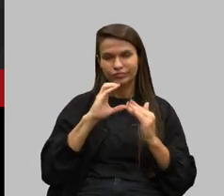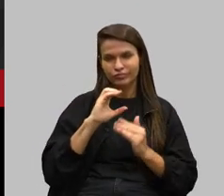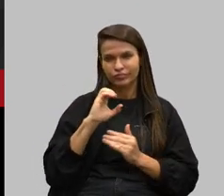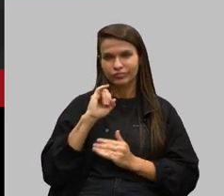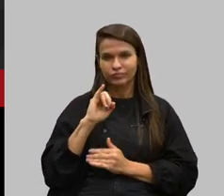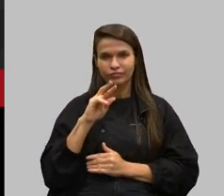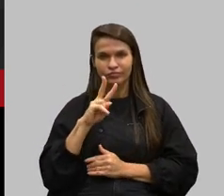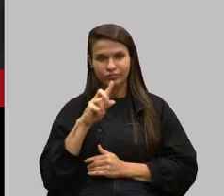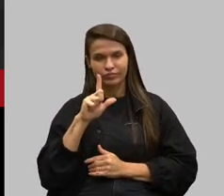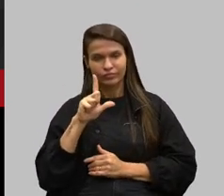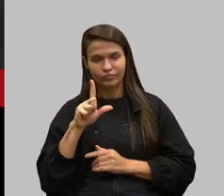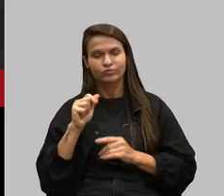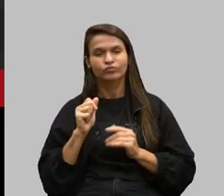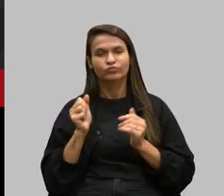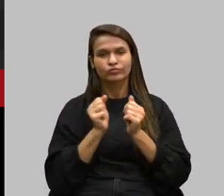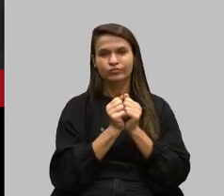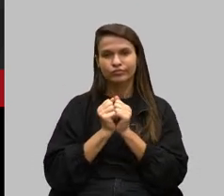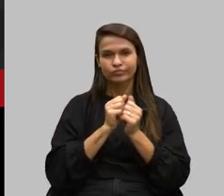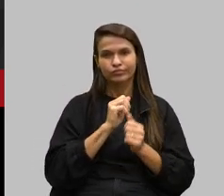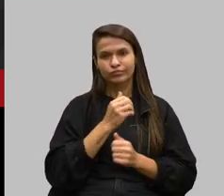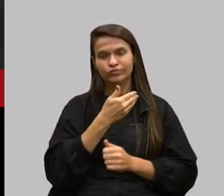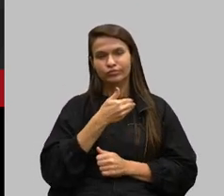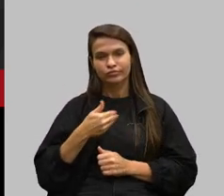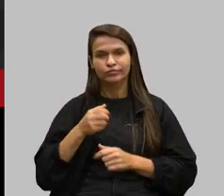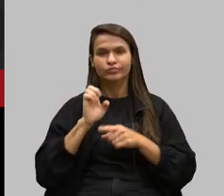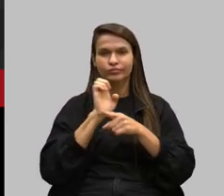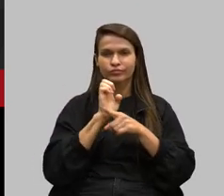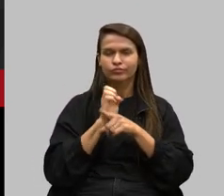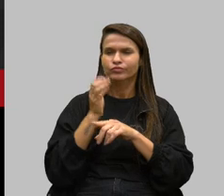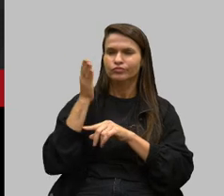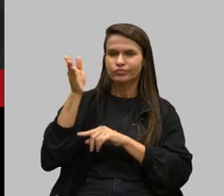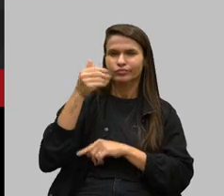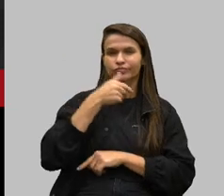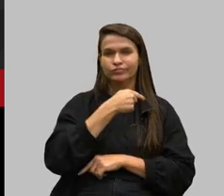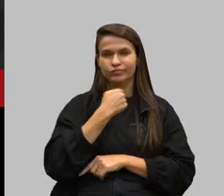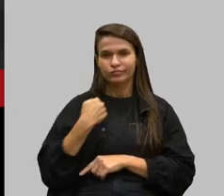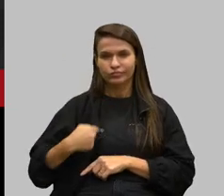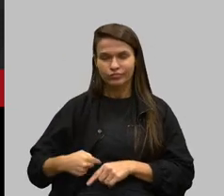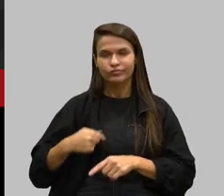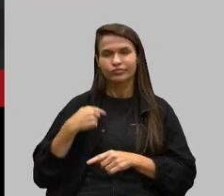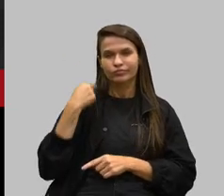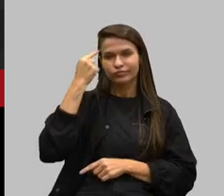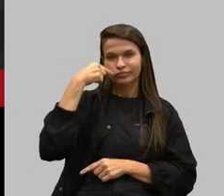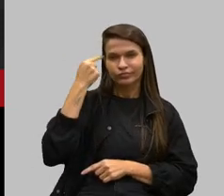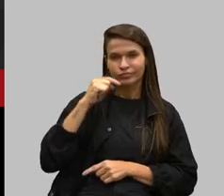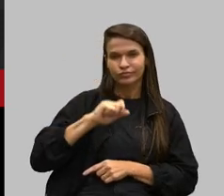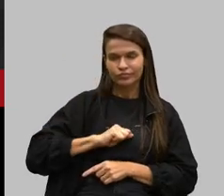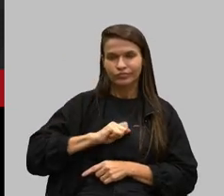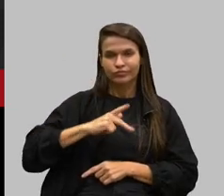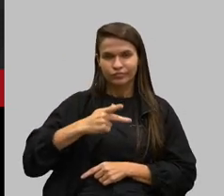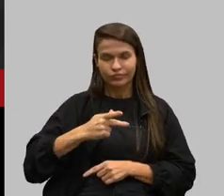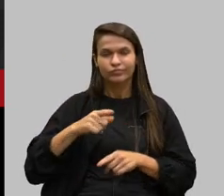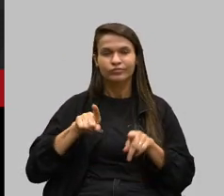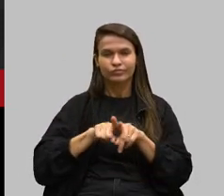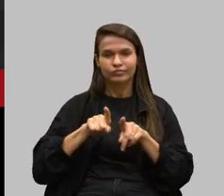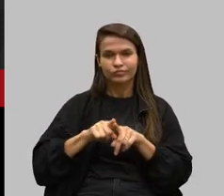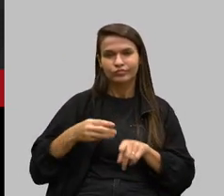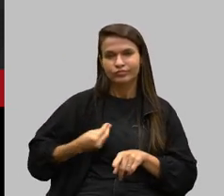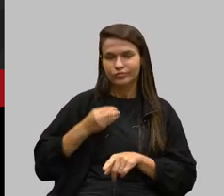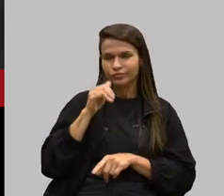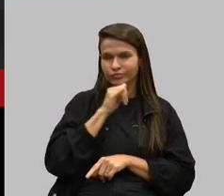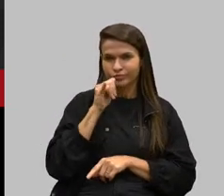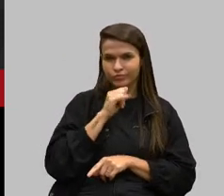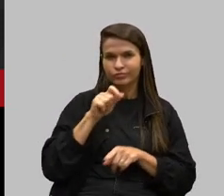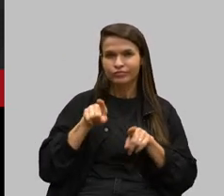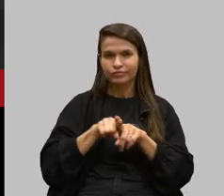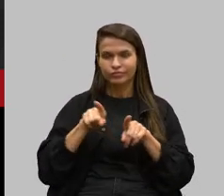com o governador do Estado fomos pra China Espanha e Portugal eh estivemos também na Itália e na